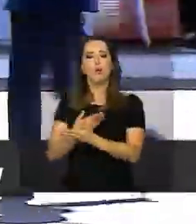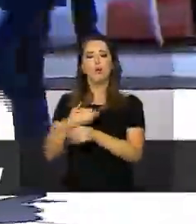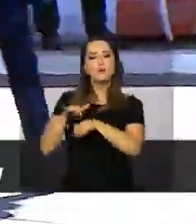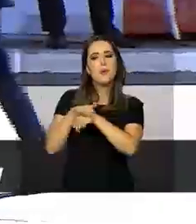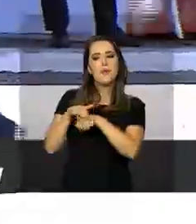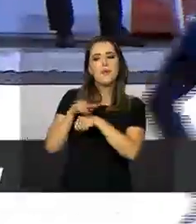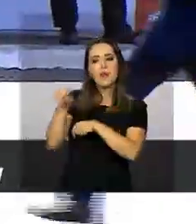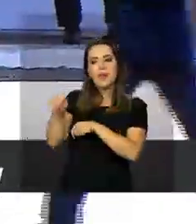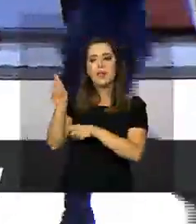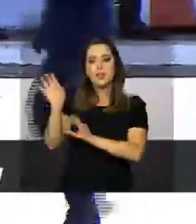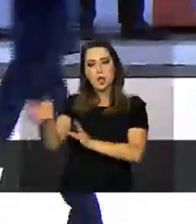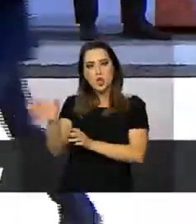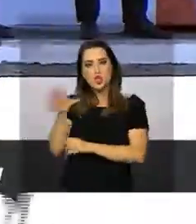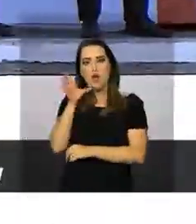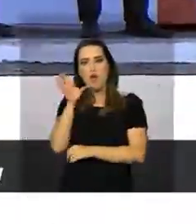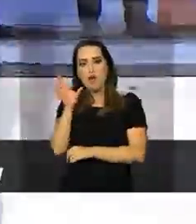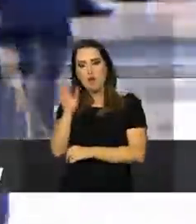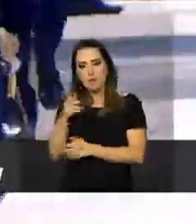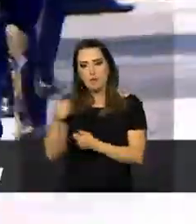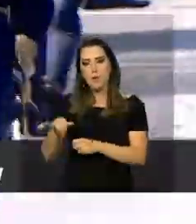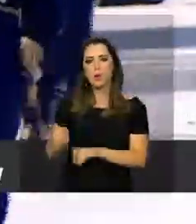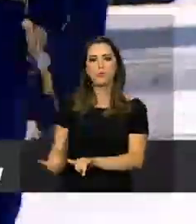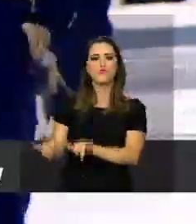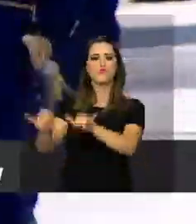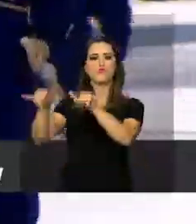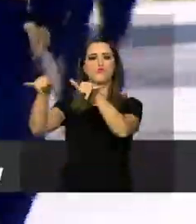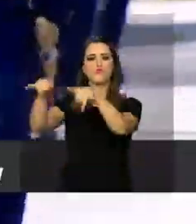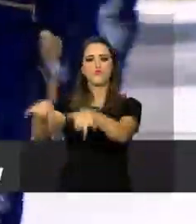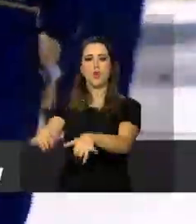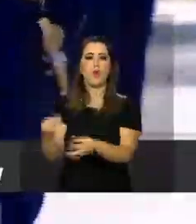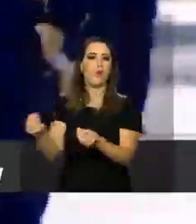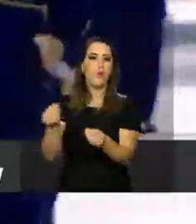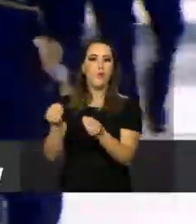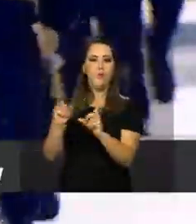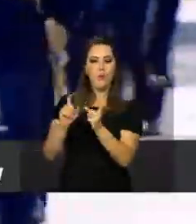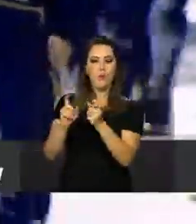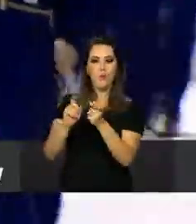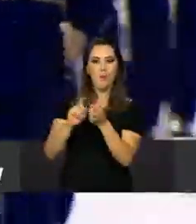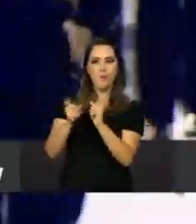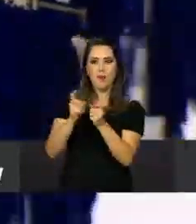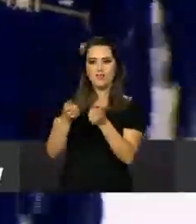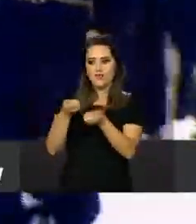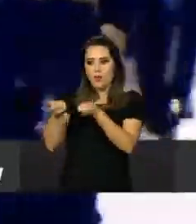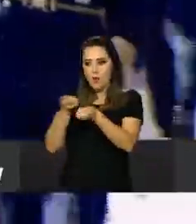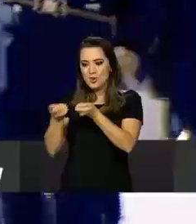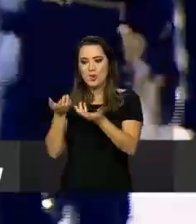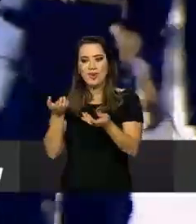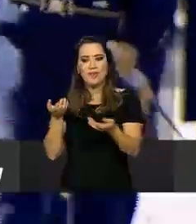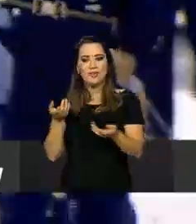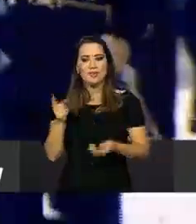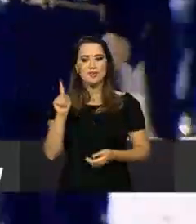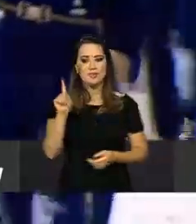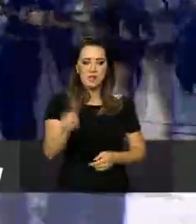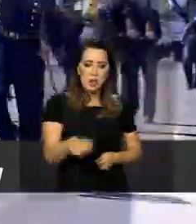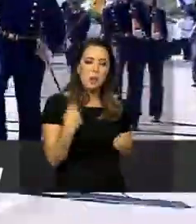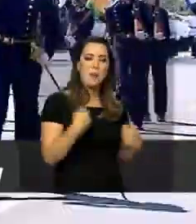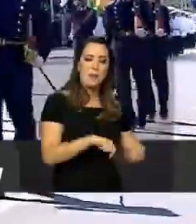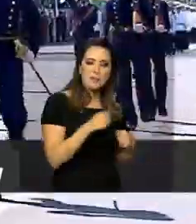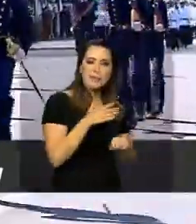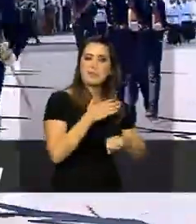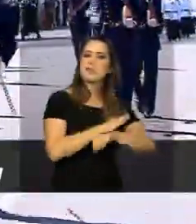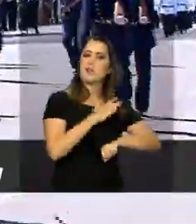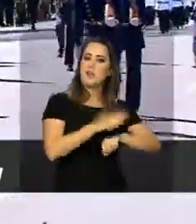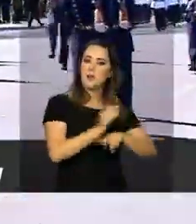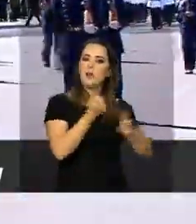que está, né, pilotando essas aeronaves e o pessoal de terra? Exatamente. Muita coordenação, sincronismo, treinamento, né? Porque essas